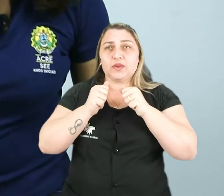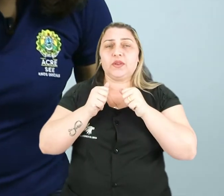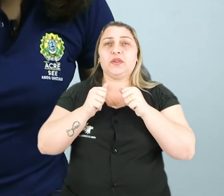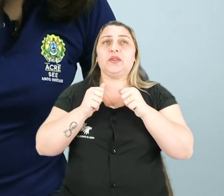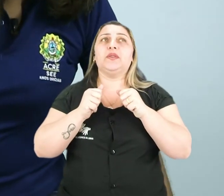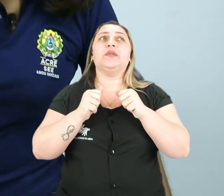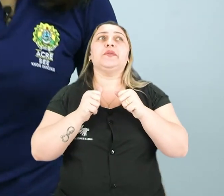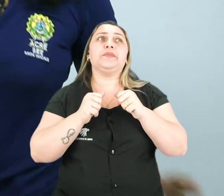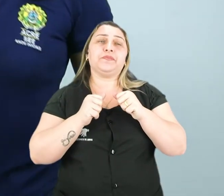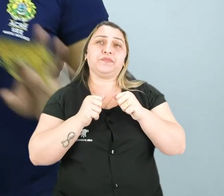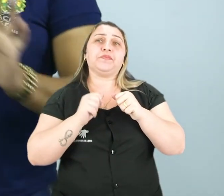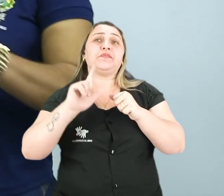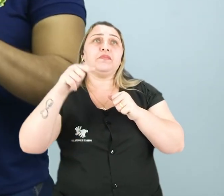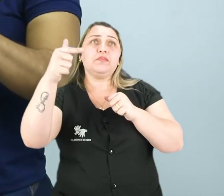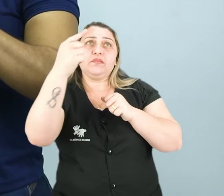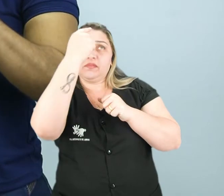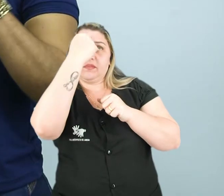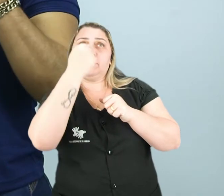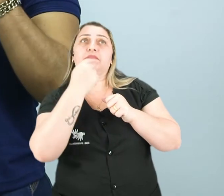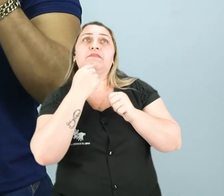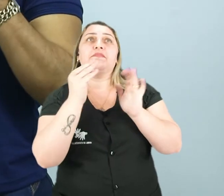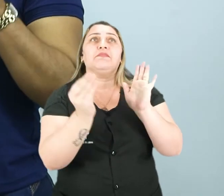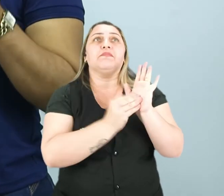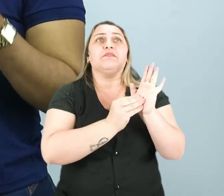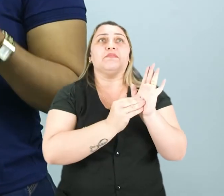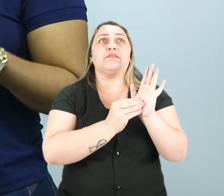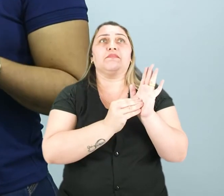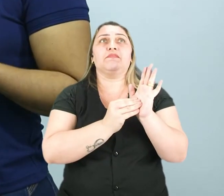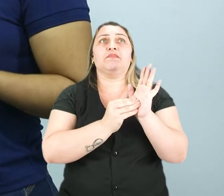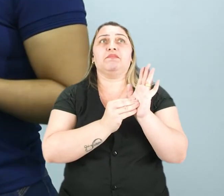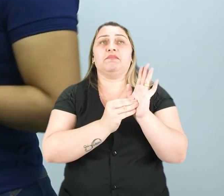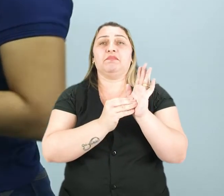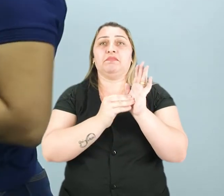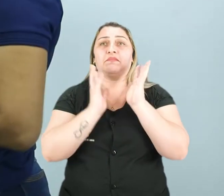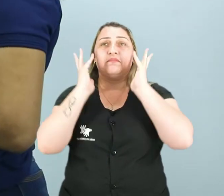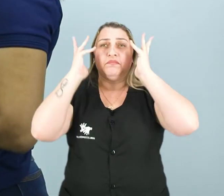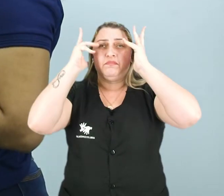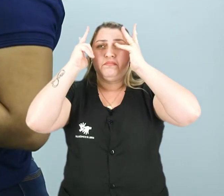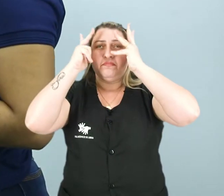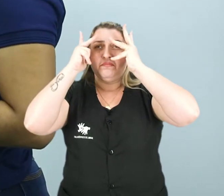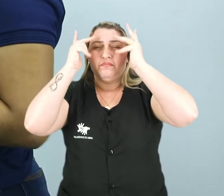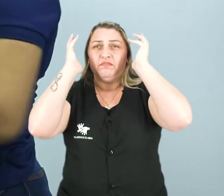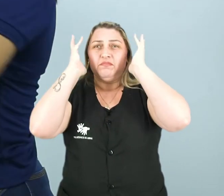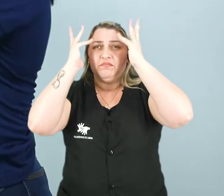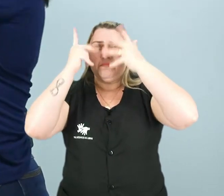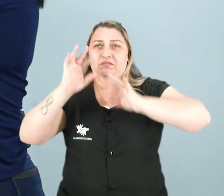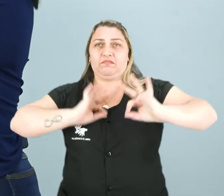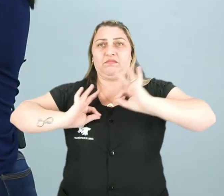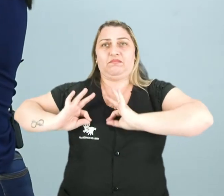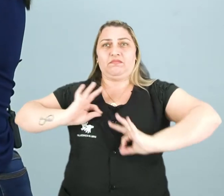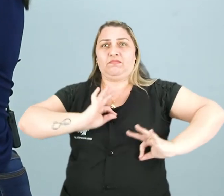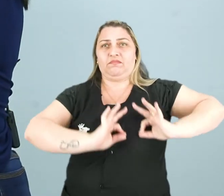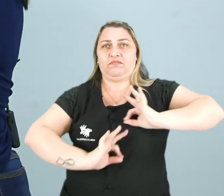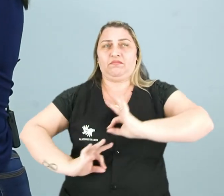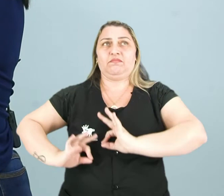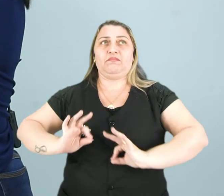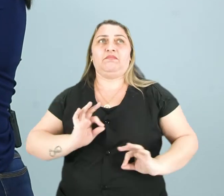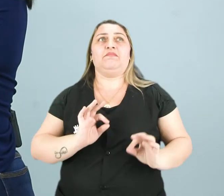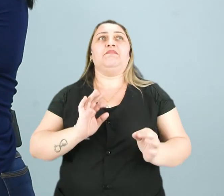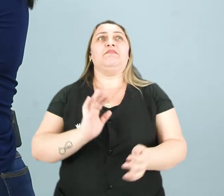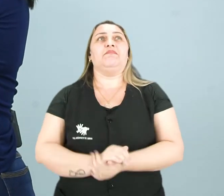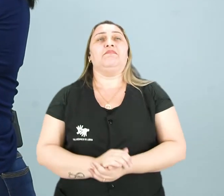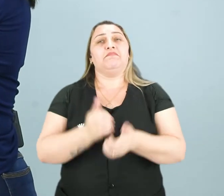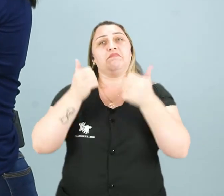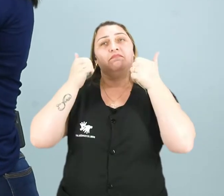colocar aqui uma outra imagem que eu trouxe para vocês. Uma onça, isso mesmo. Ela está aqui no topo,